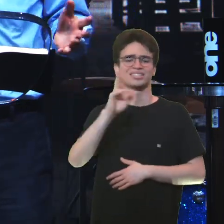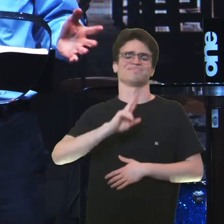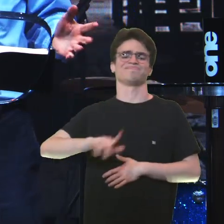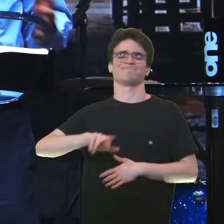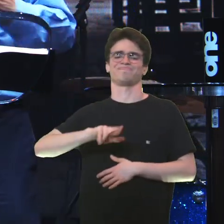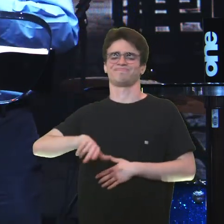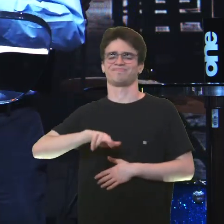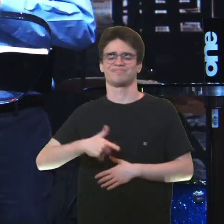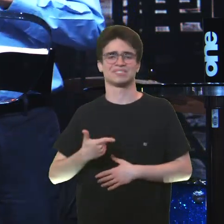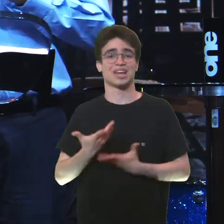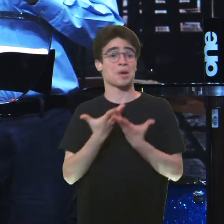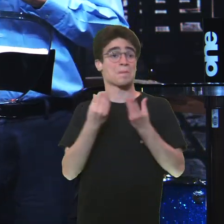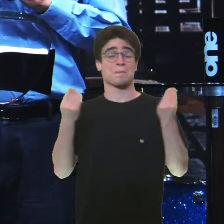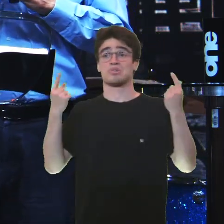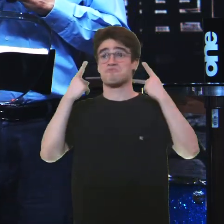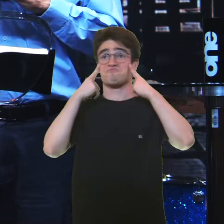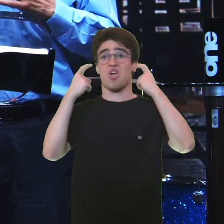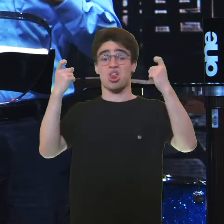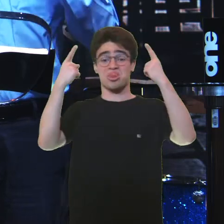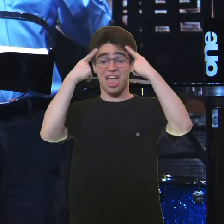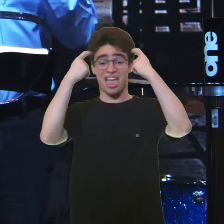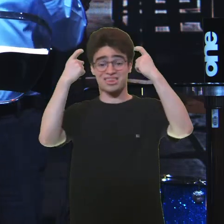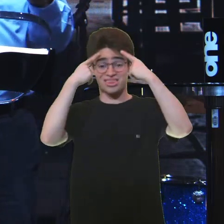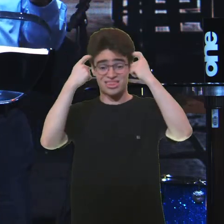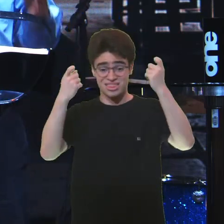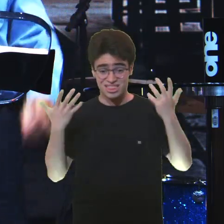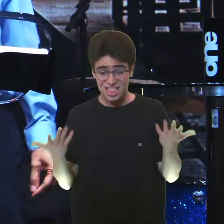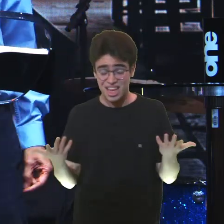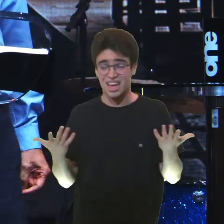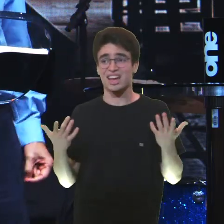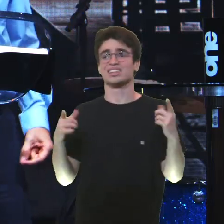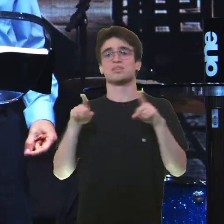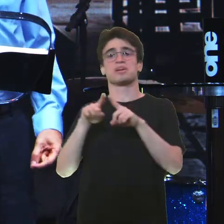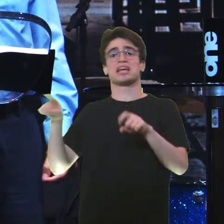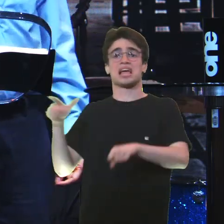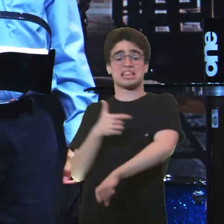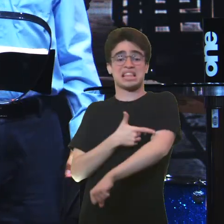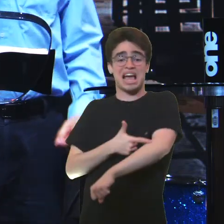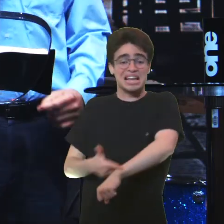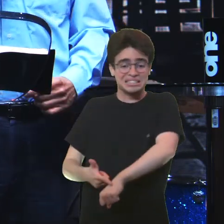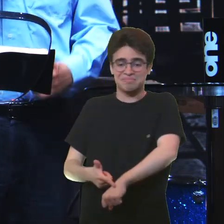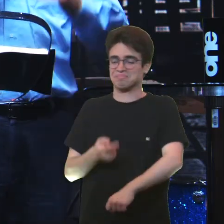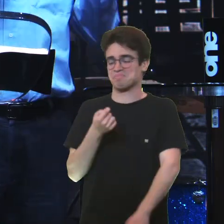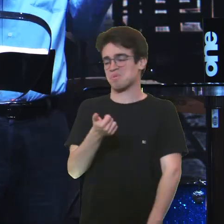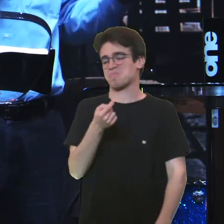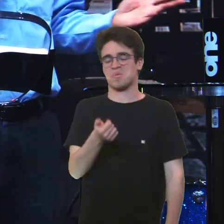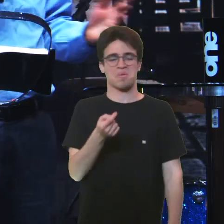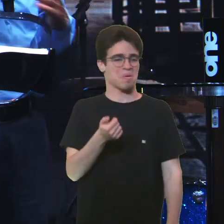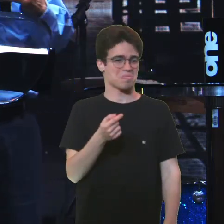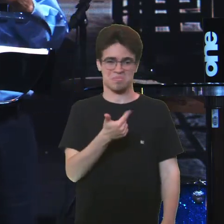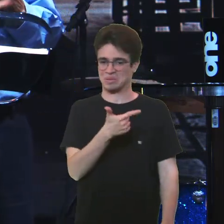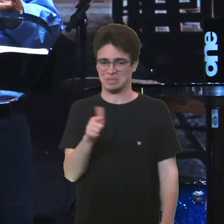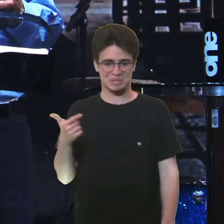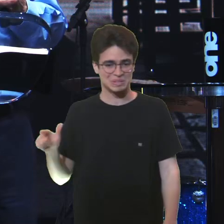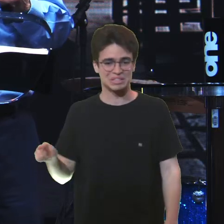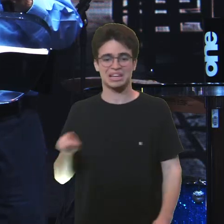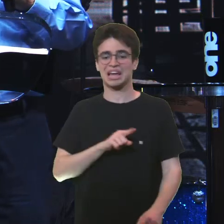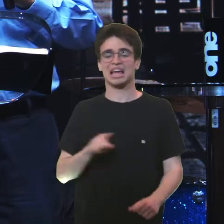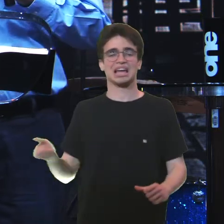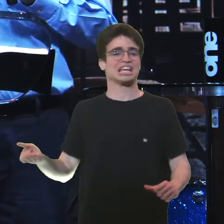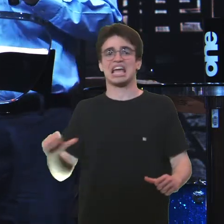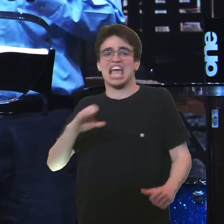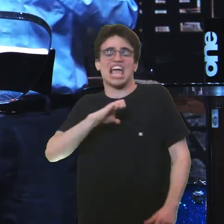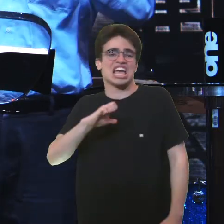niños agresivos, São crianças agressivas. son niños con poca educación, São crianças com pouca educação. no tienen modales, Eles não